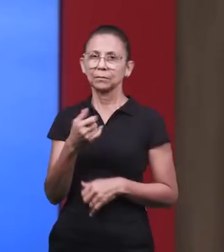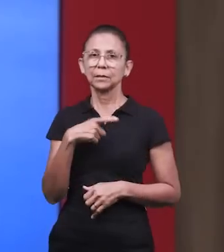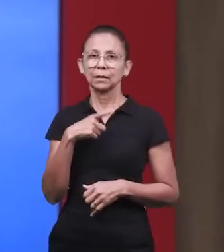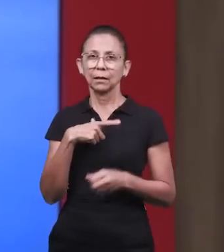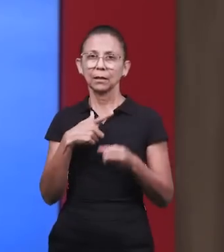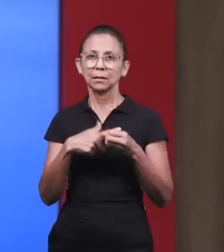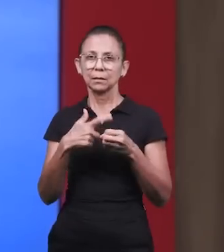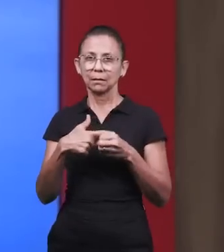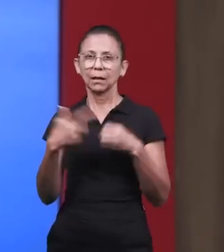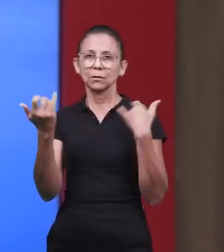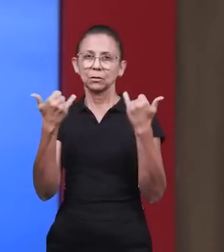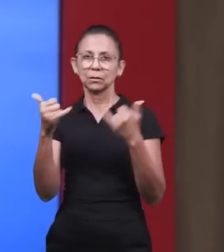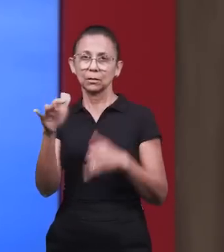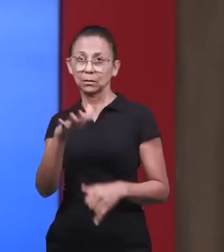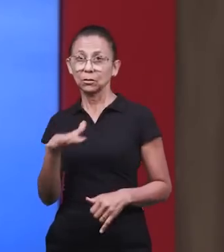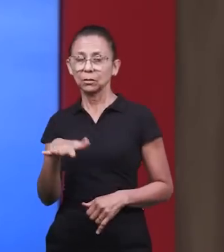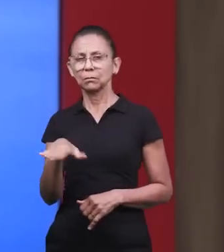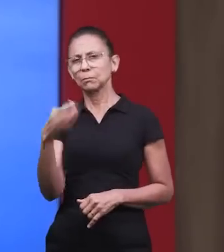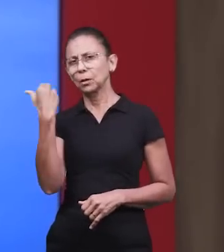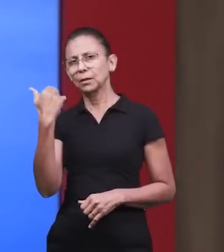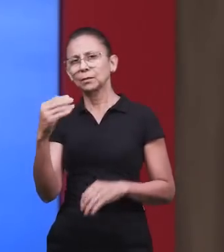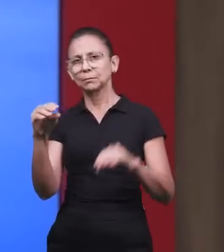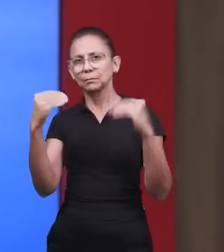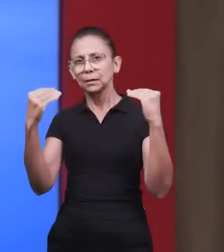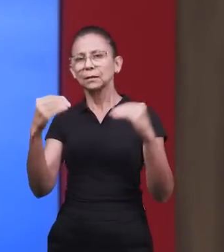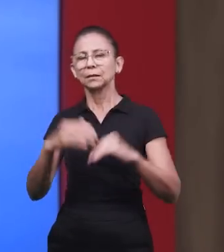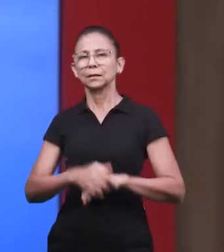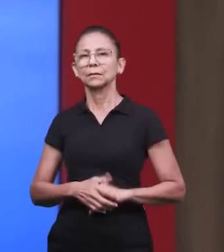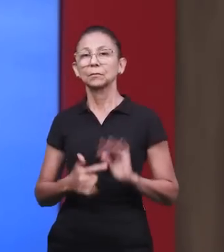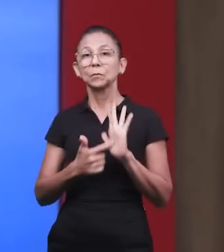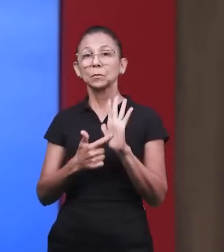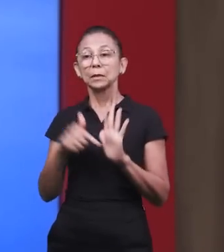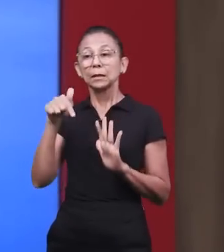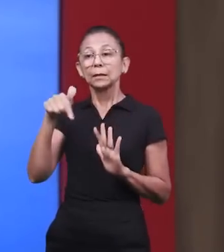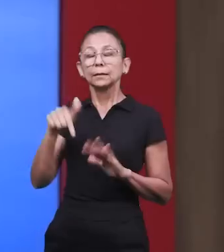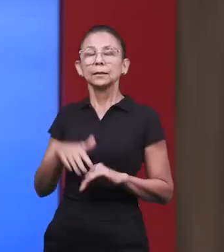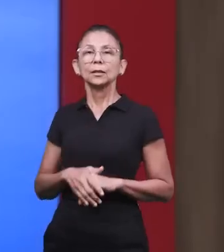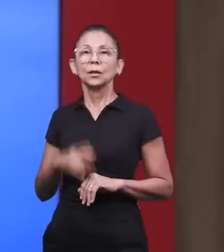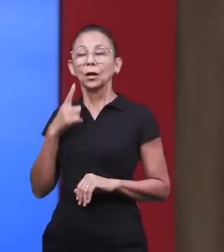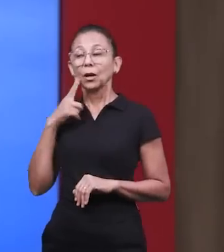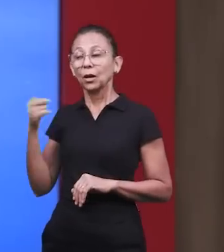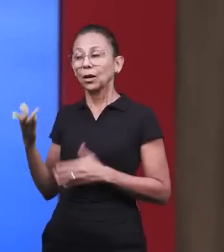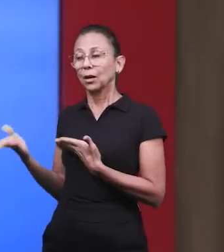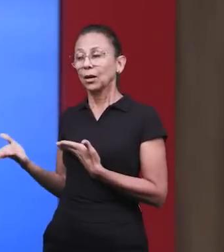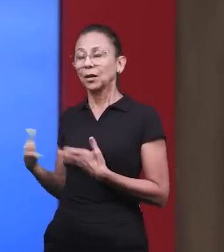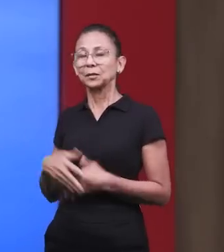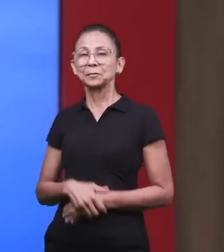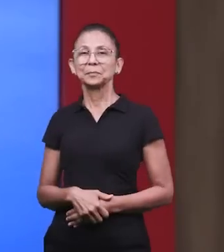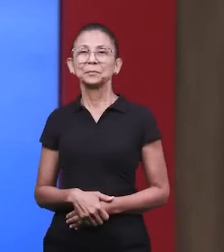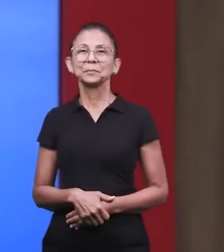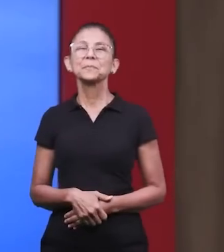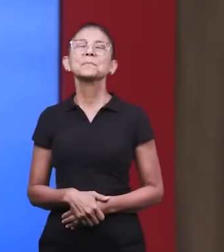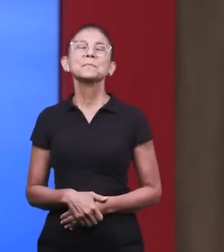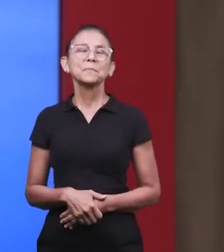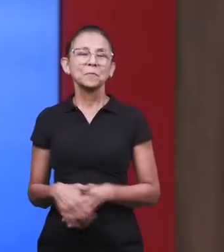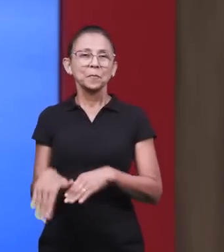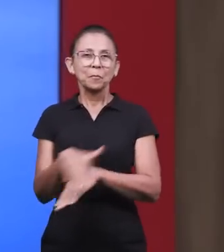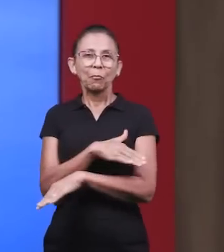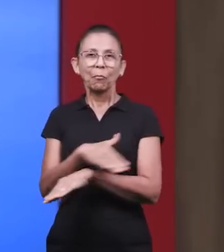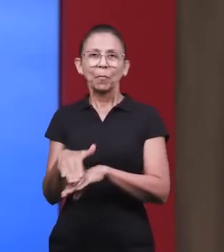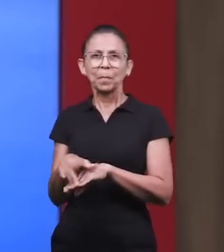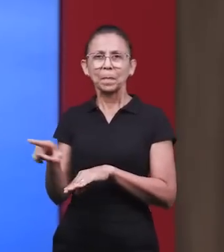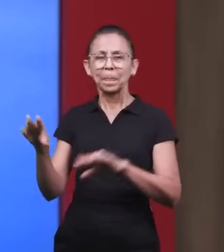sua cidade, da sua região? Manda pra gente e vai passar aqui no Manaim News. Mostra o e-mail. Isso, mostra aí os nossos endereços, o endereço para